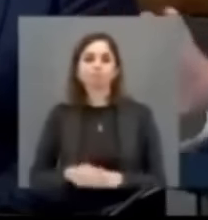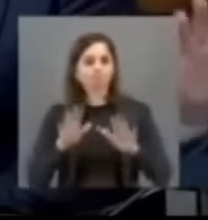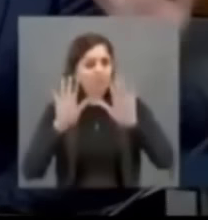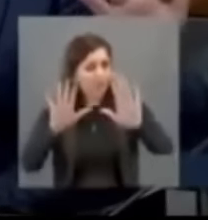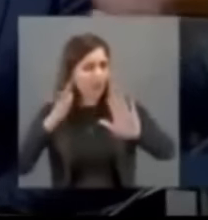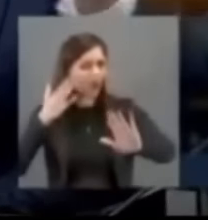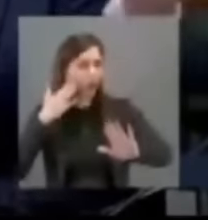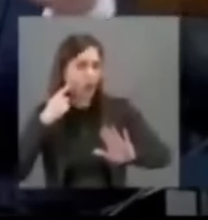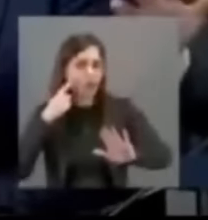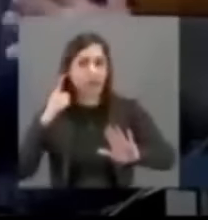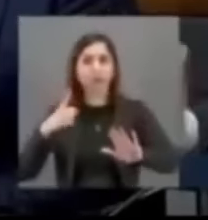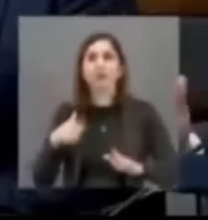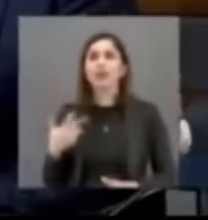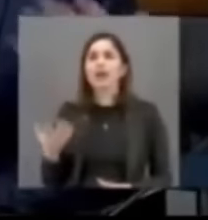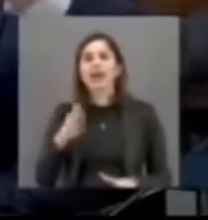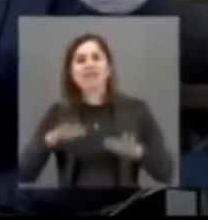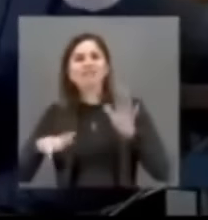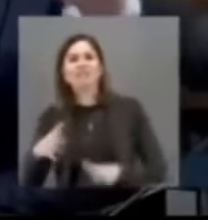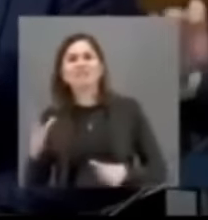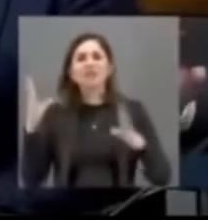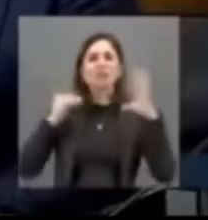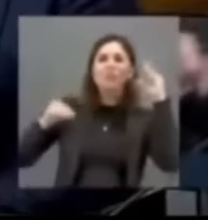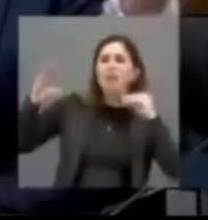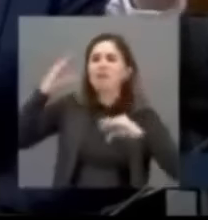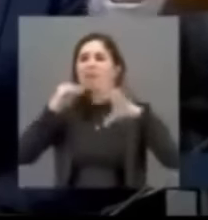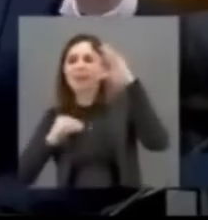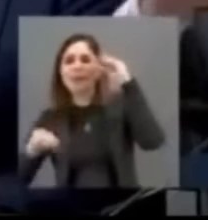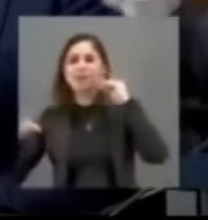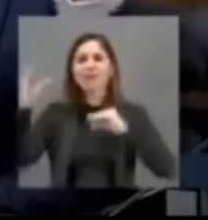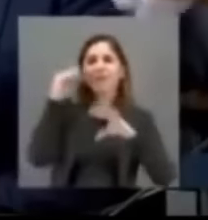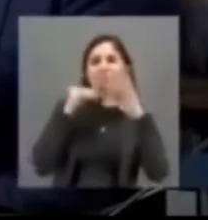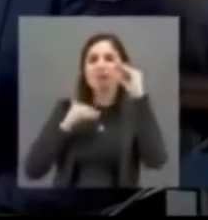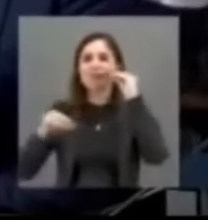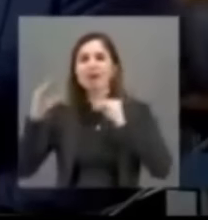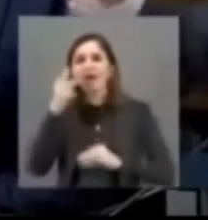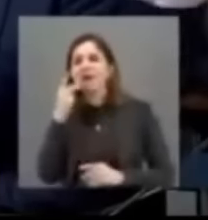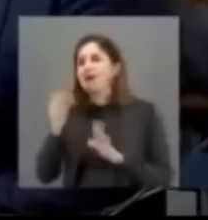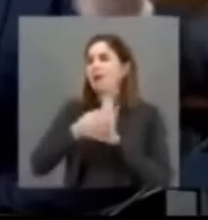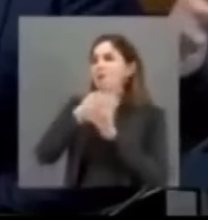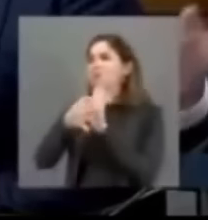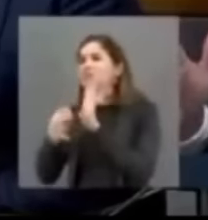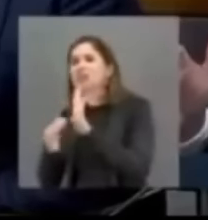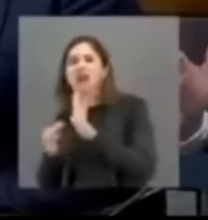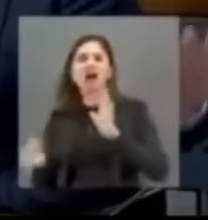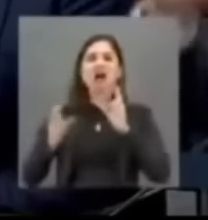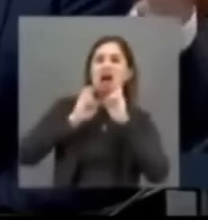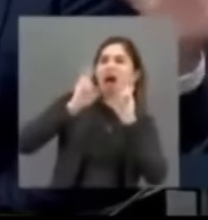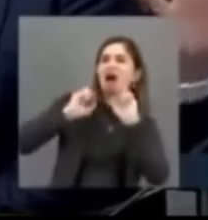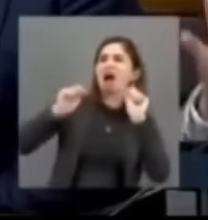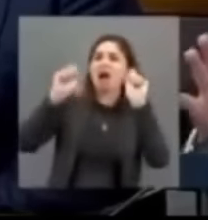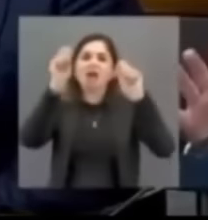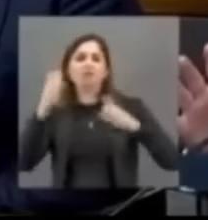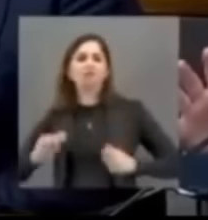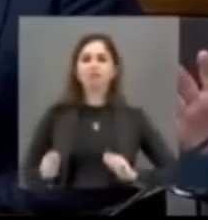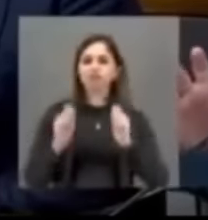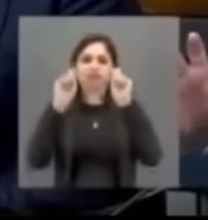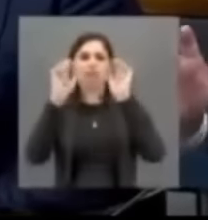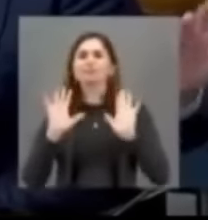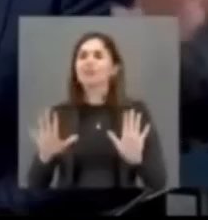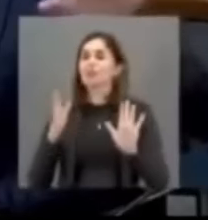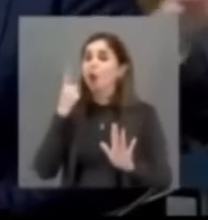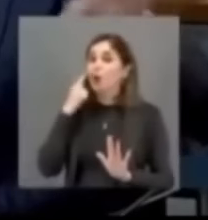tem sei lá um pouco mais de 800.000 pessoas presas 70% são pretos e pardos não não é um conversinha de